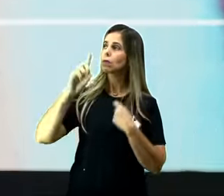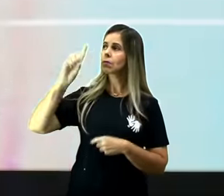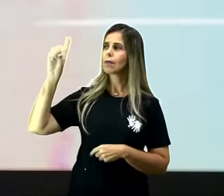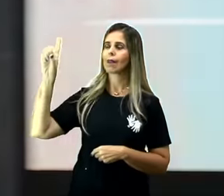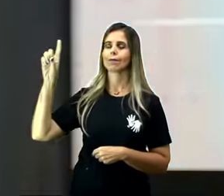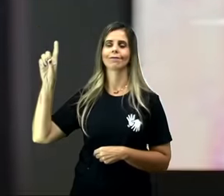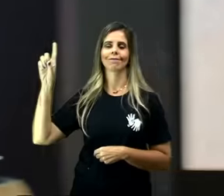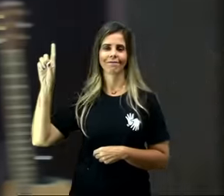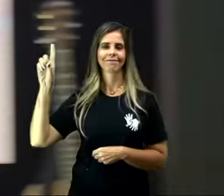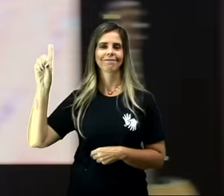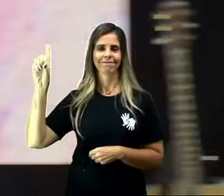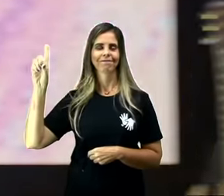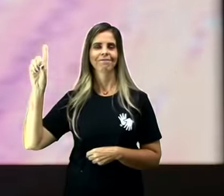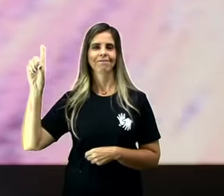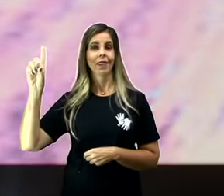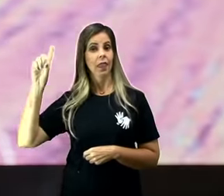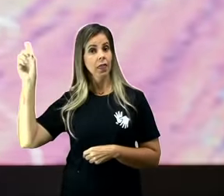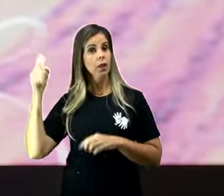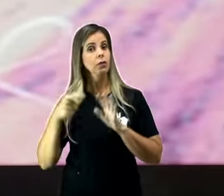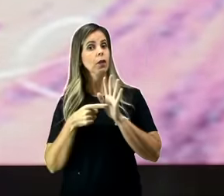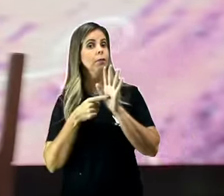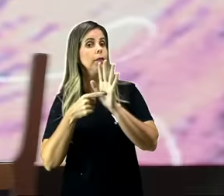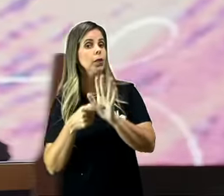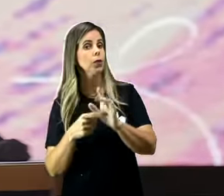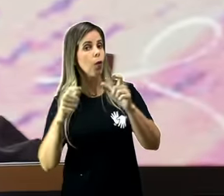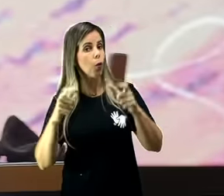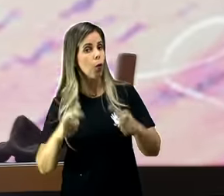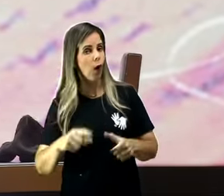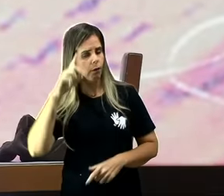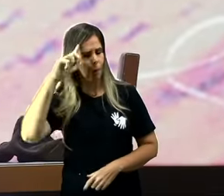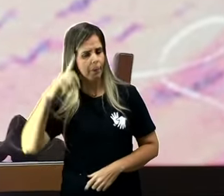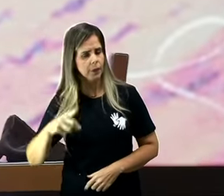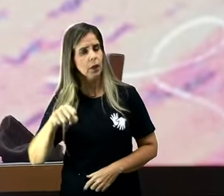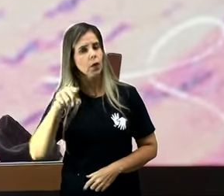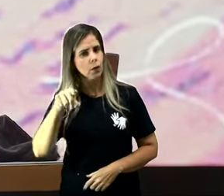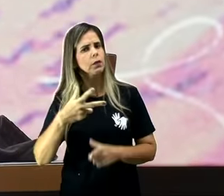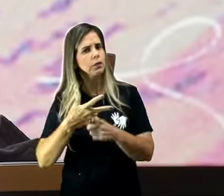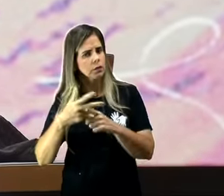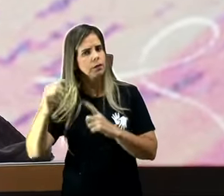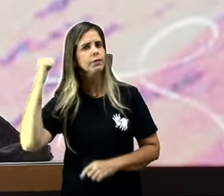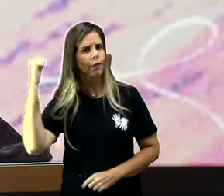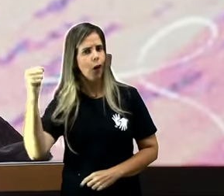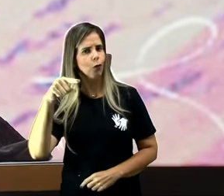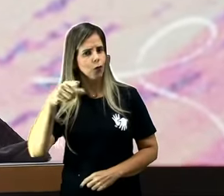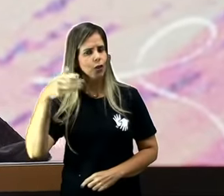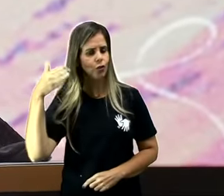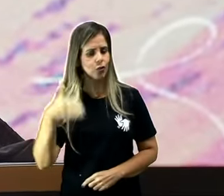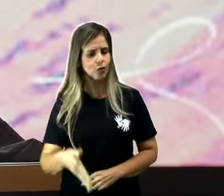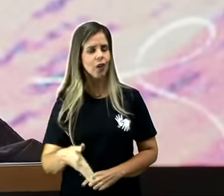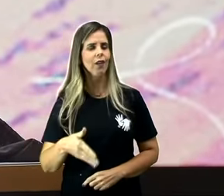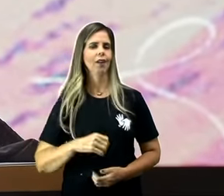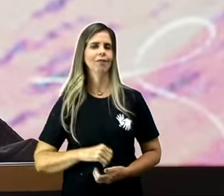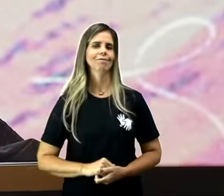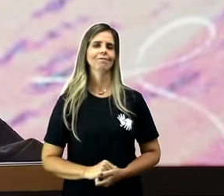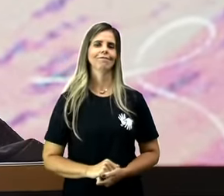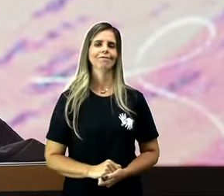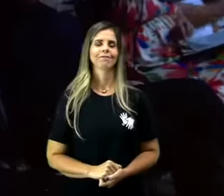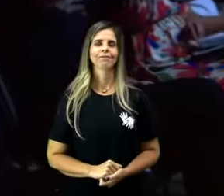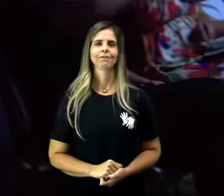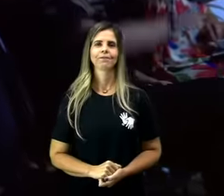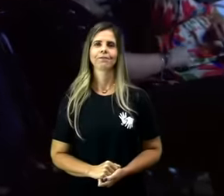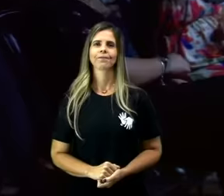para você chegar, Deus te trouxe aqui para começar te dizendo: tu vai chegar aonde Deus disse que você vai